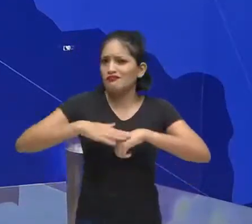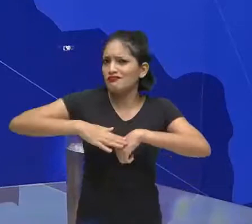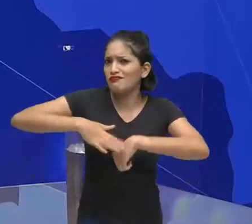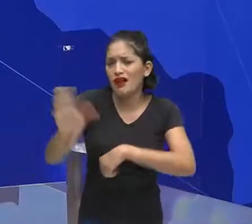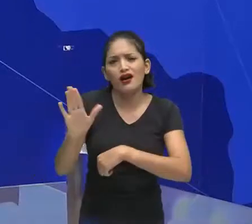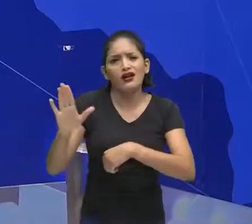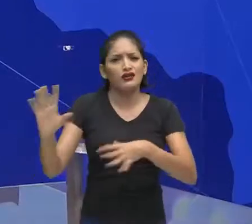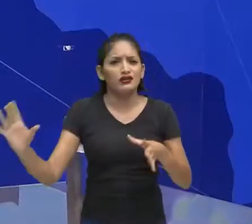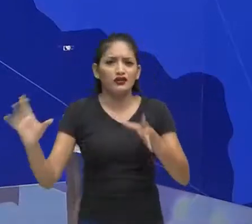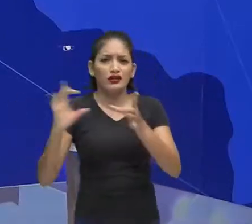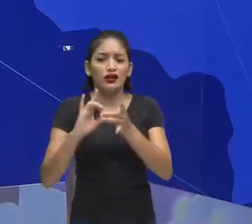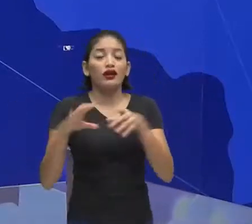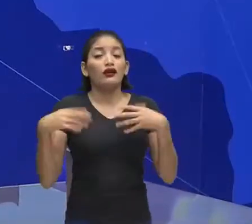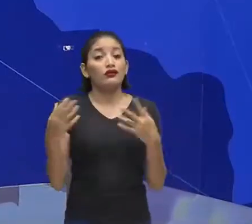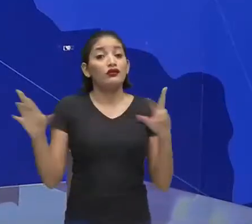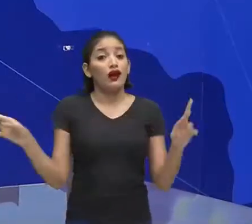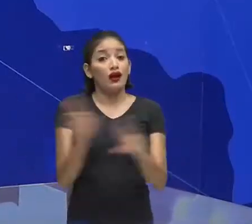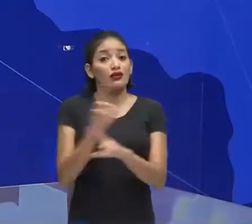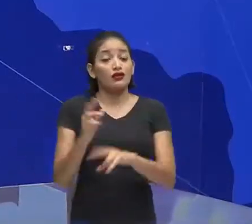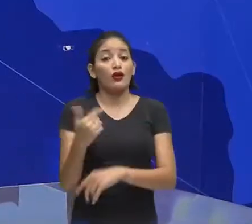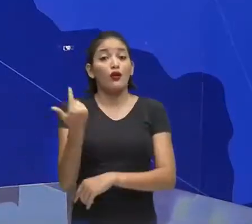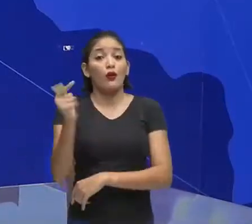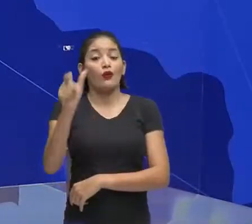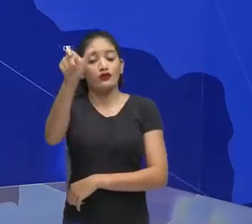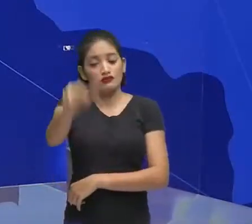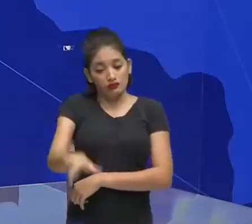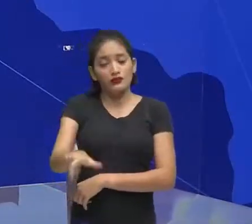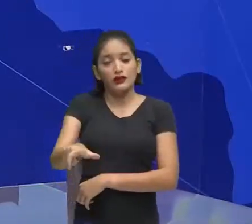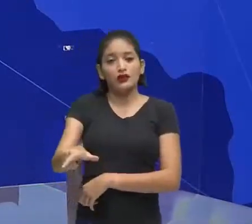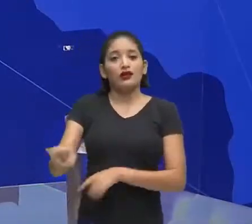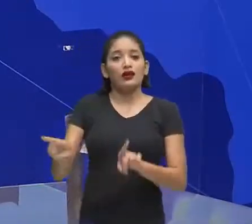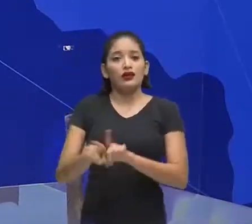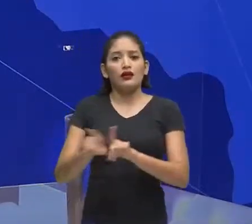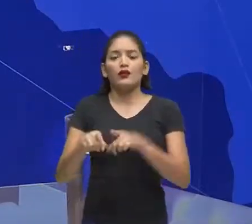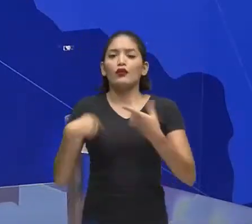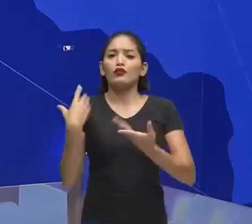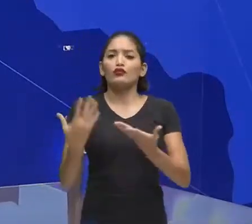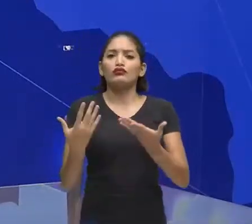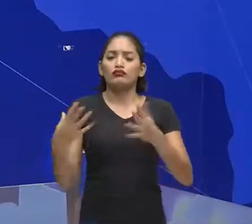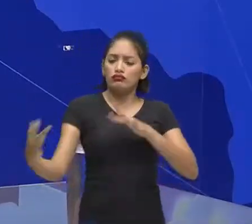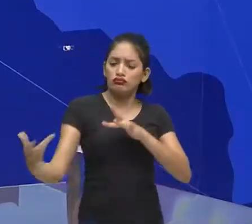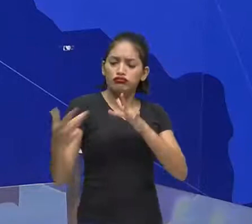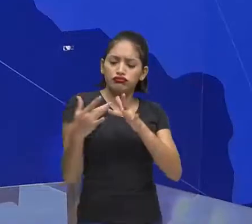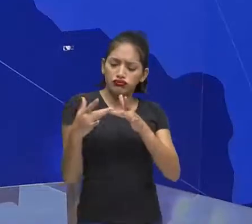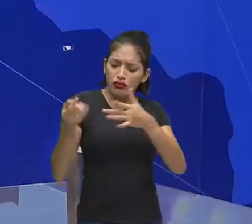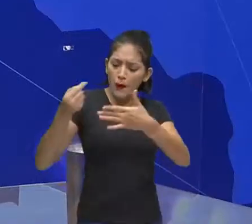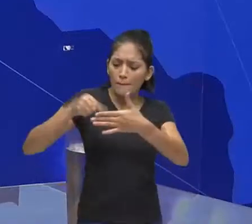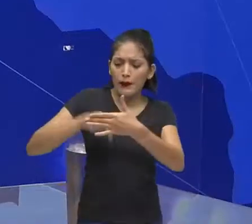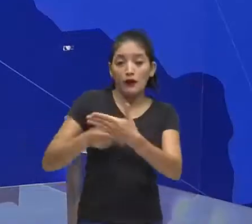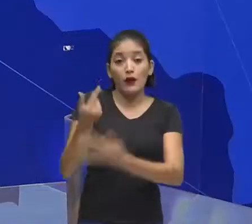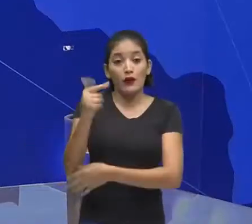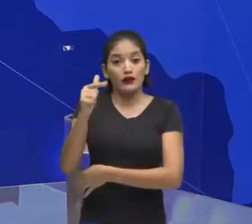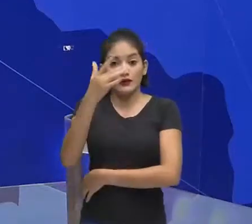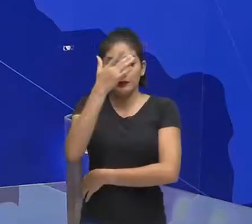conexão, o quanto a gente se relaciona com o outro, o quanto a gente consegue se conectar de forma profunda com os outros.